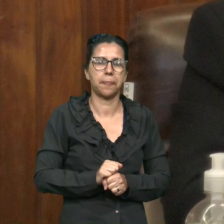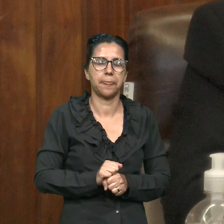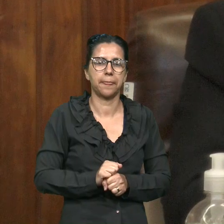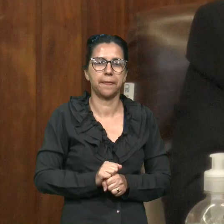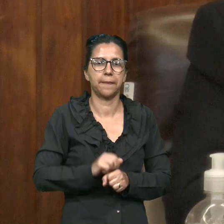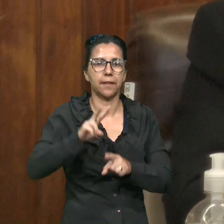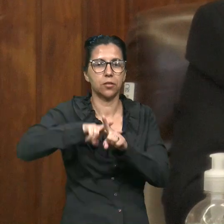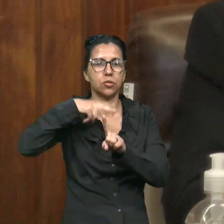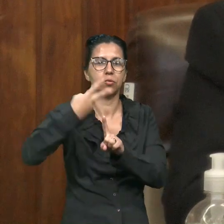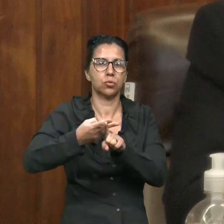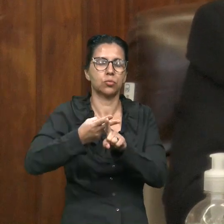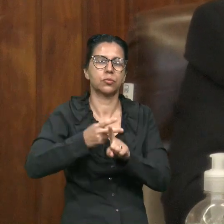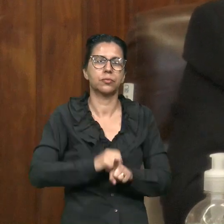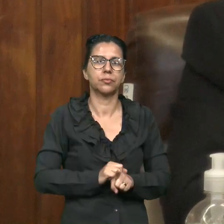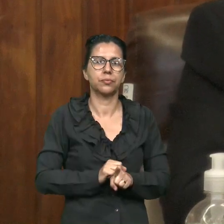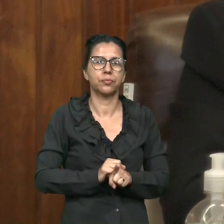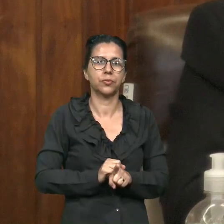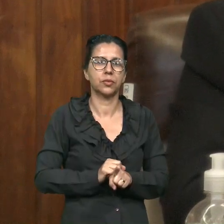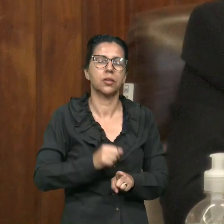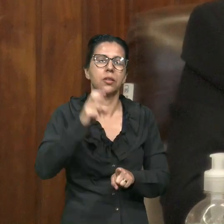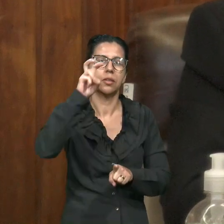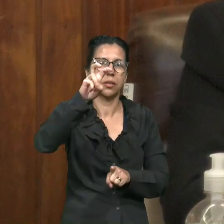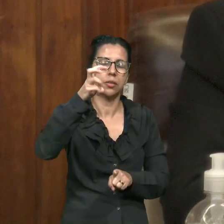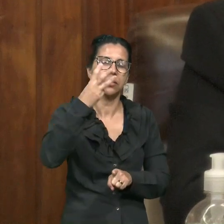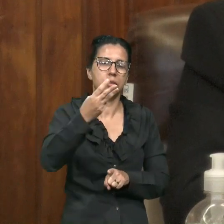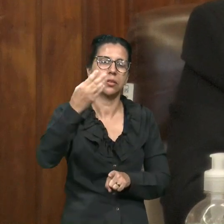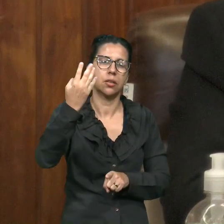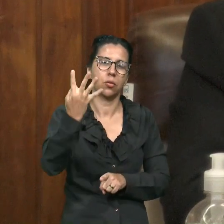R$ 2.139.480. Aditivo,